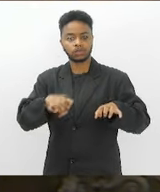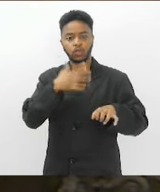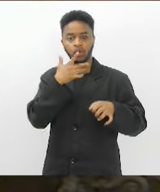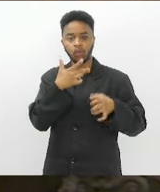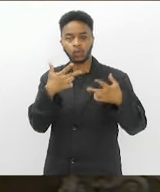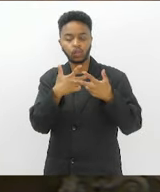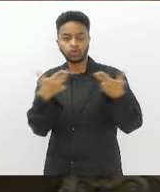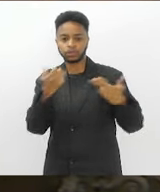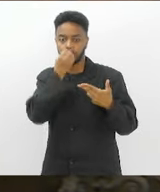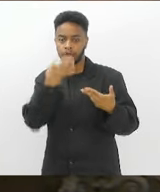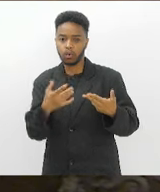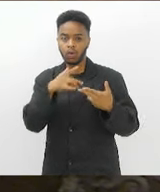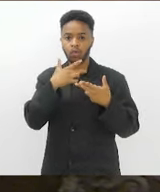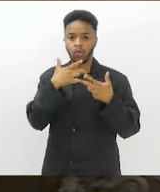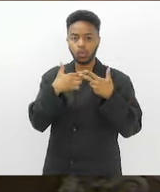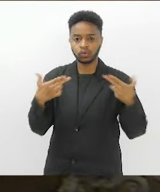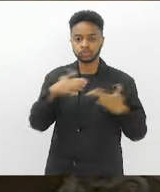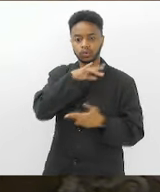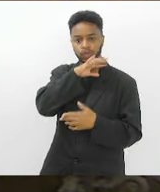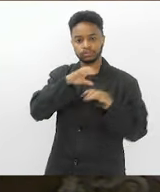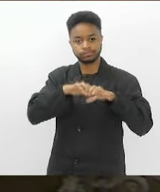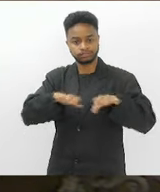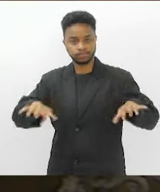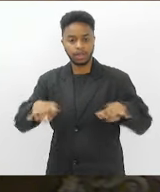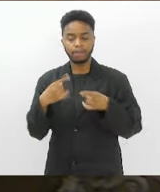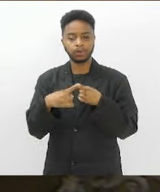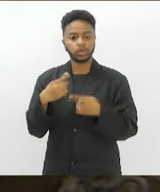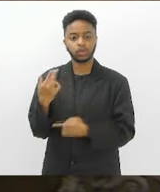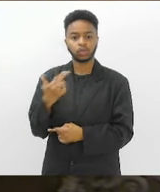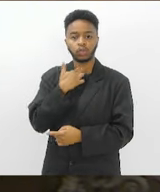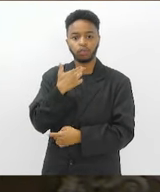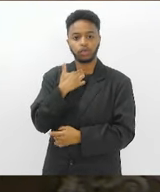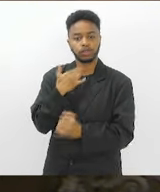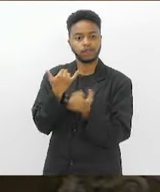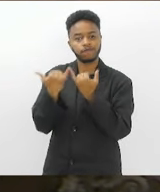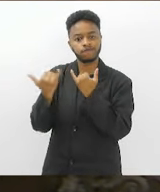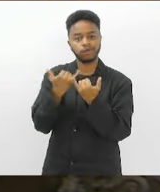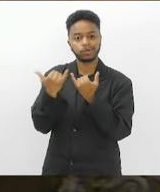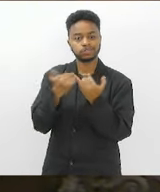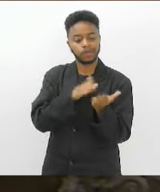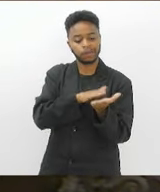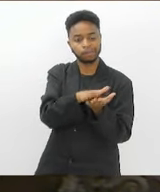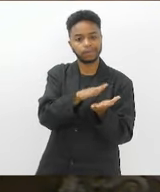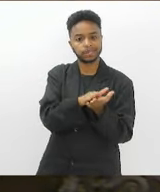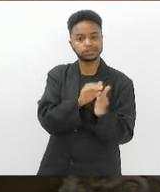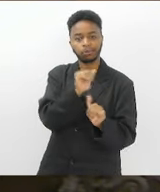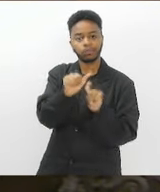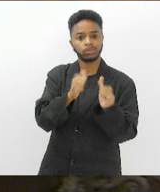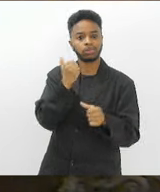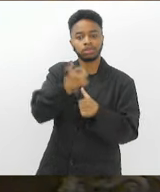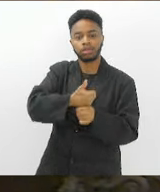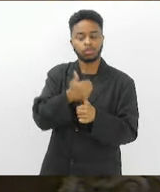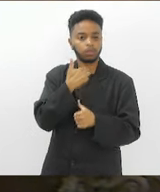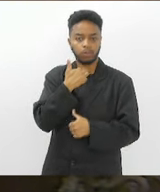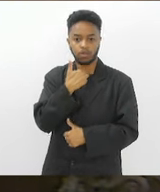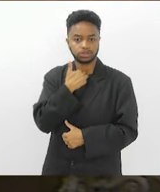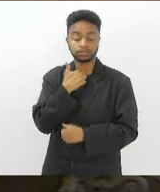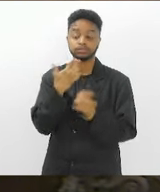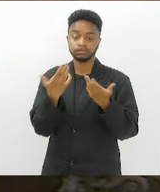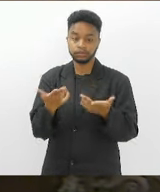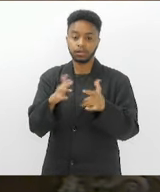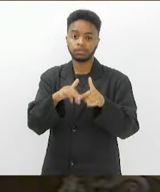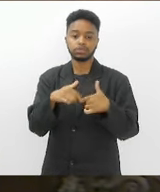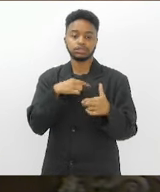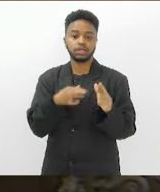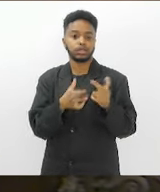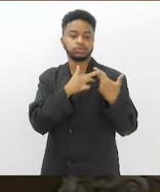pode trocar uma informação que está impressa. E a responsabilidade de colocar no papel é